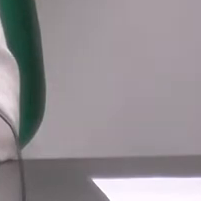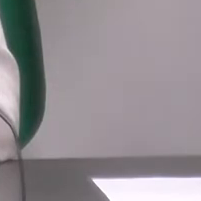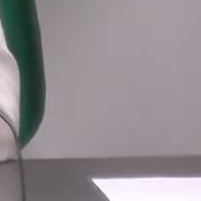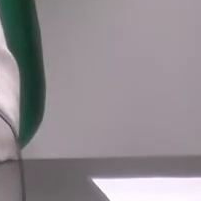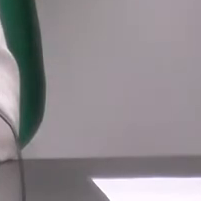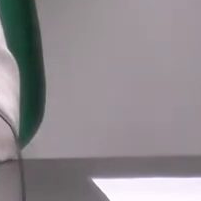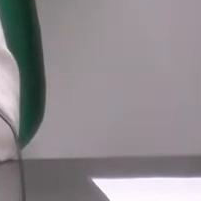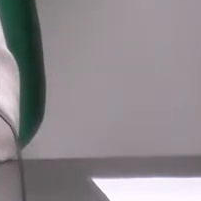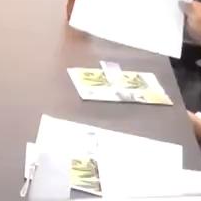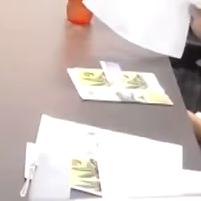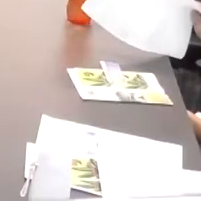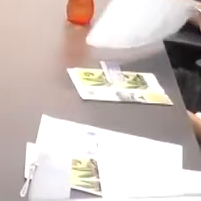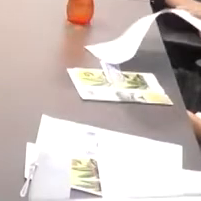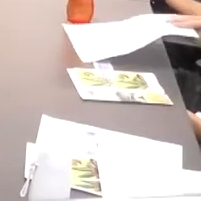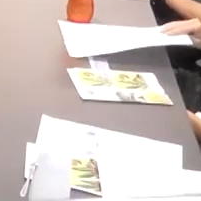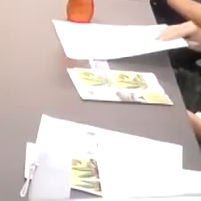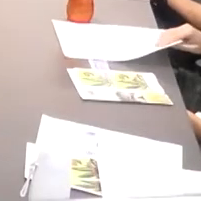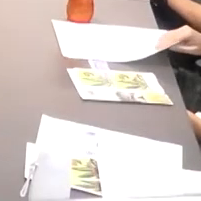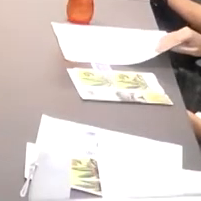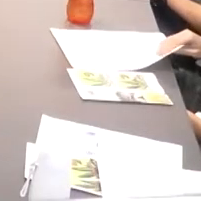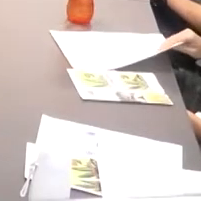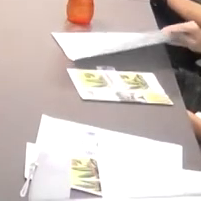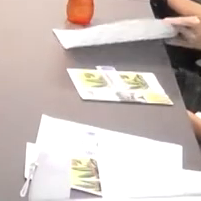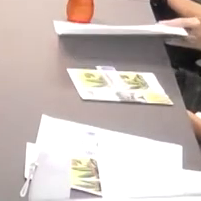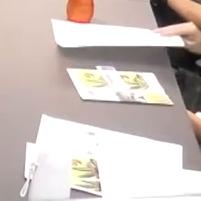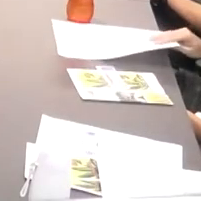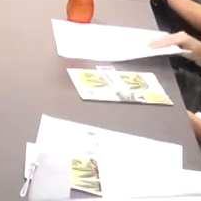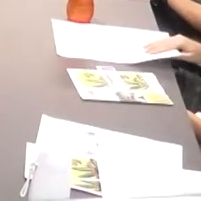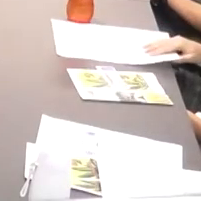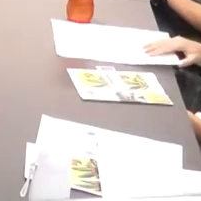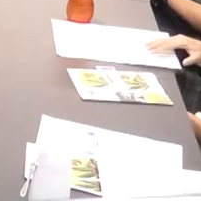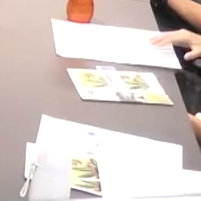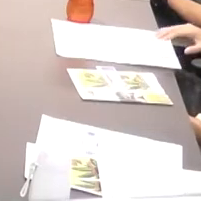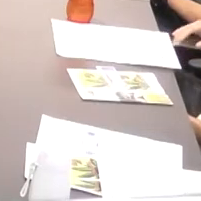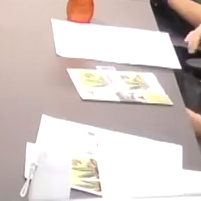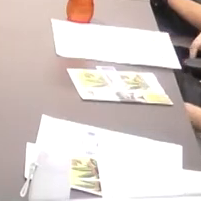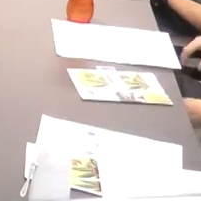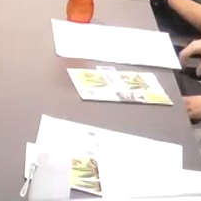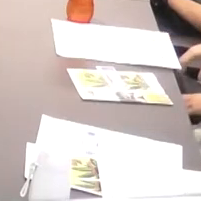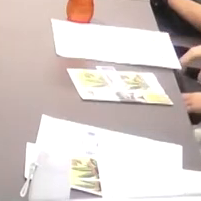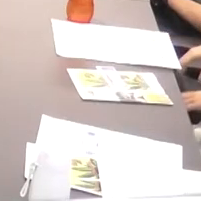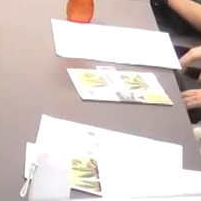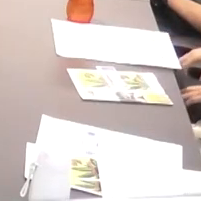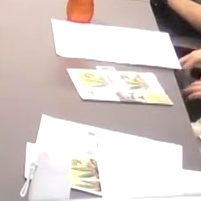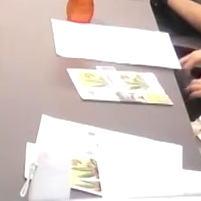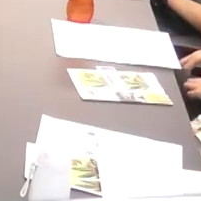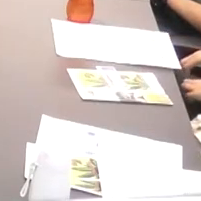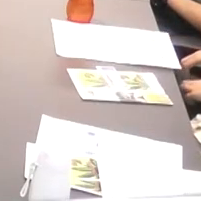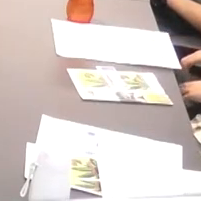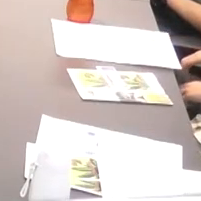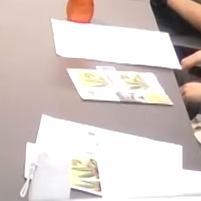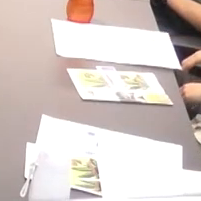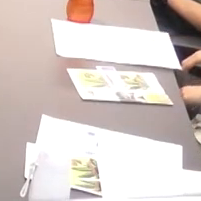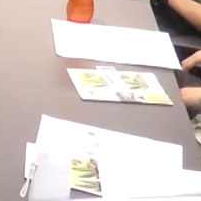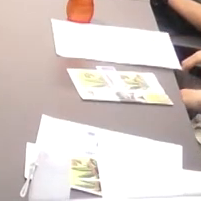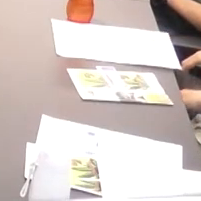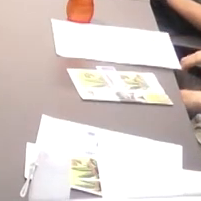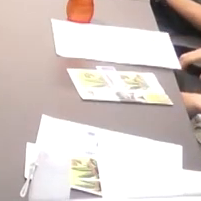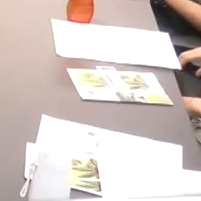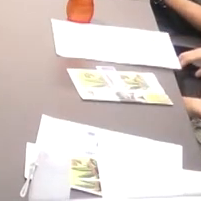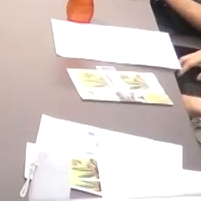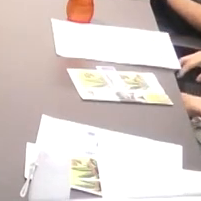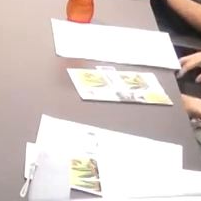de não permitir que o servidor fosse exonerado por ser usuário claro cheio de